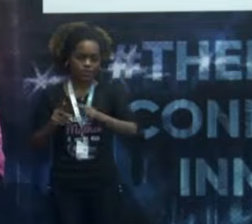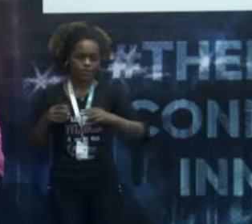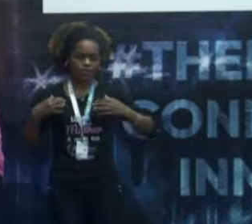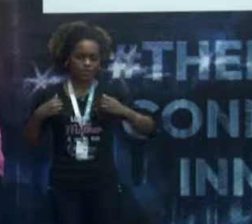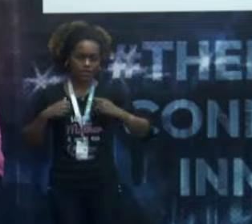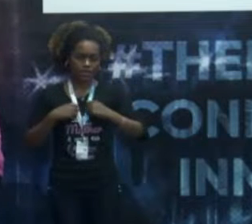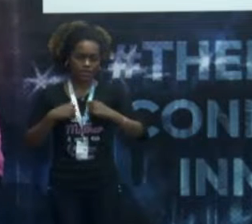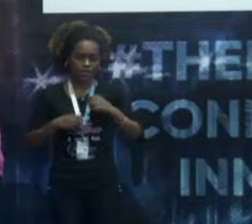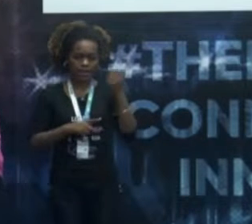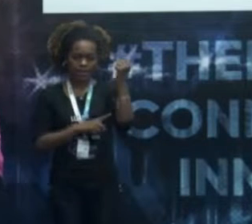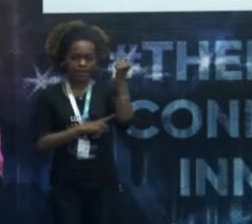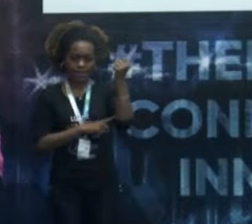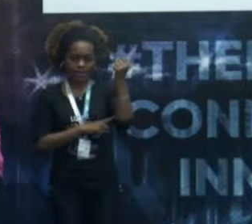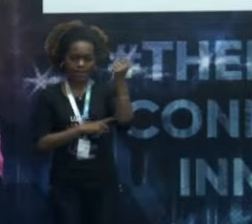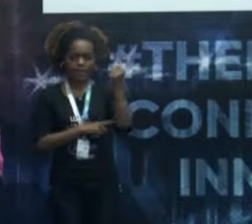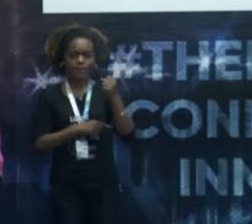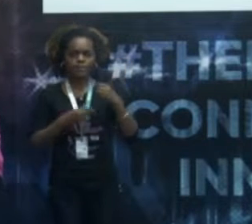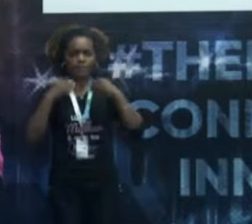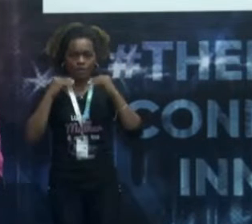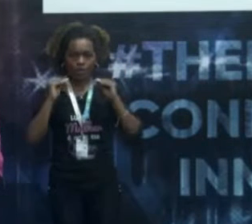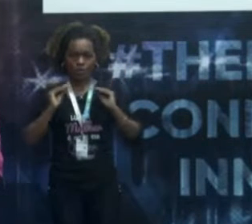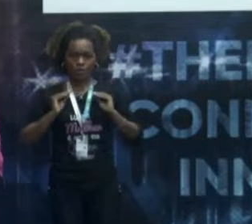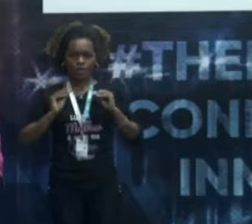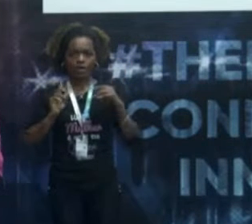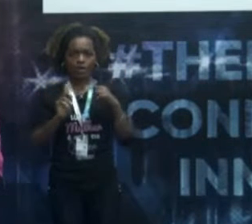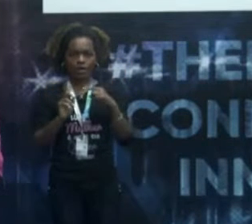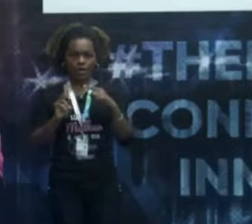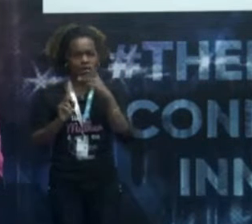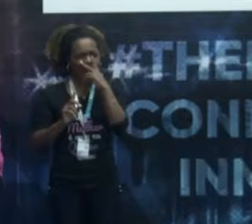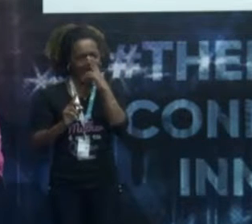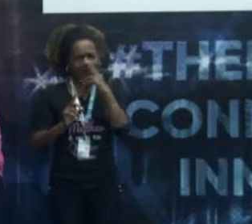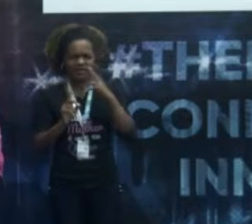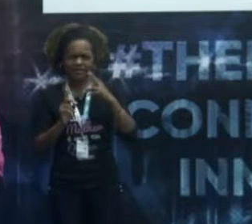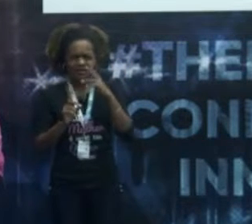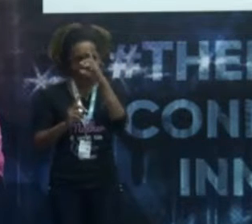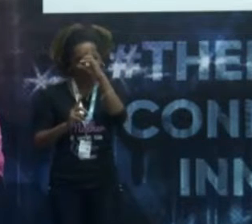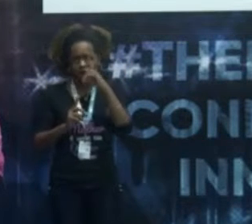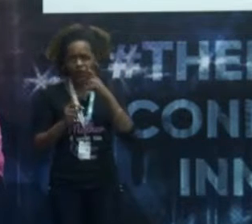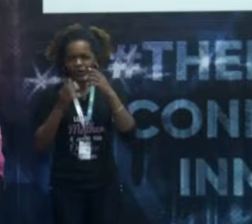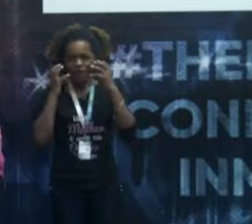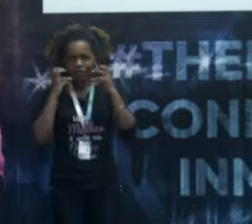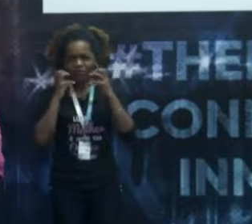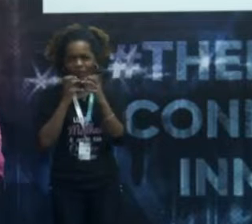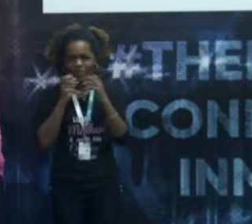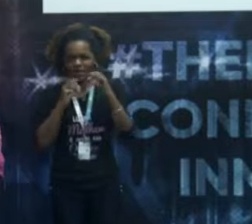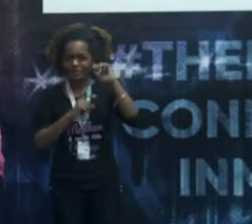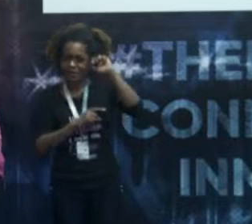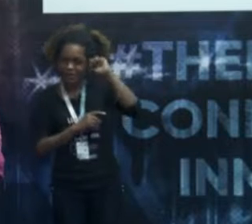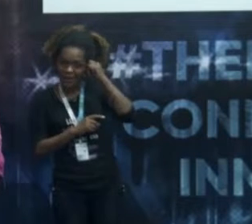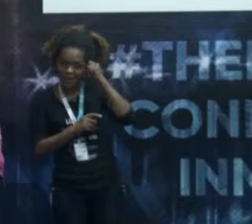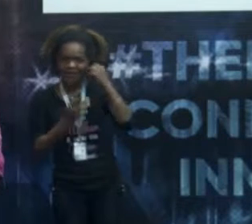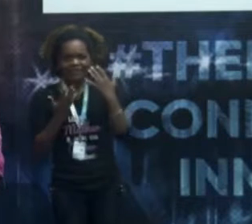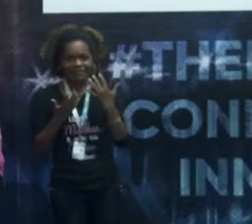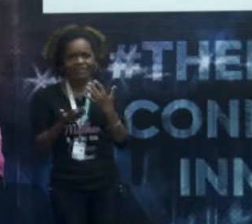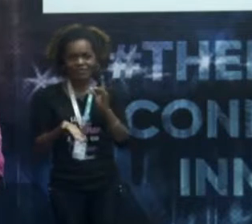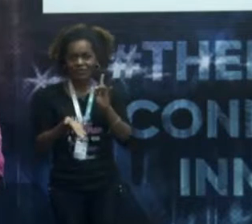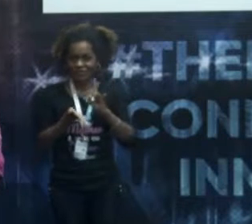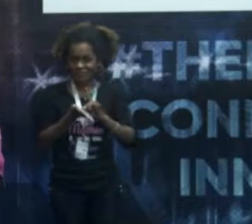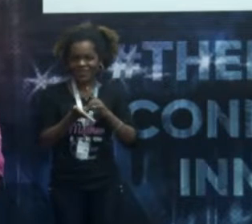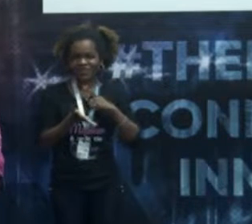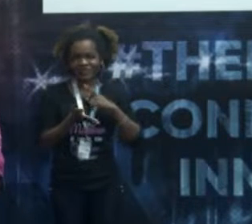branca. Por incrível que pareça, eu tenho cabelos loiros e a barba preta, bem preta, de aproximadamente uns 2